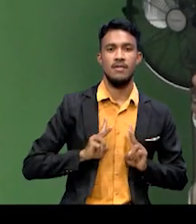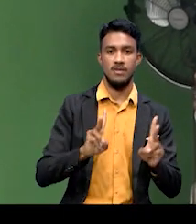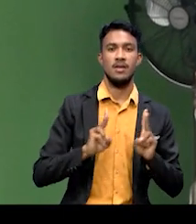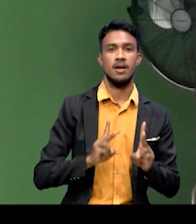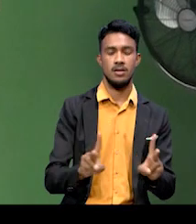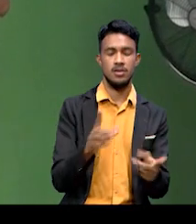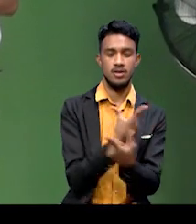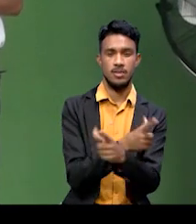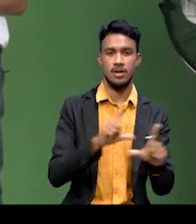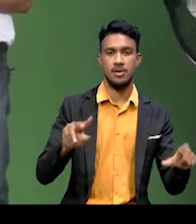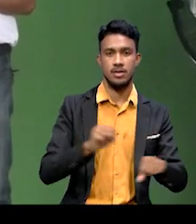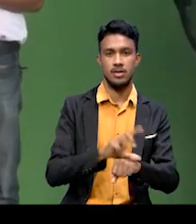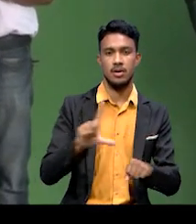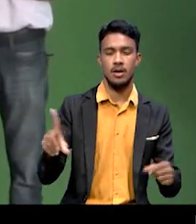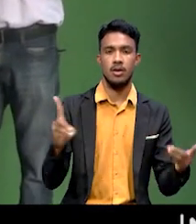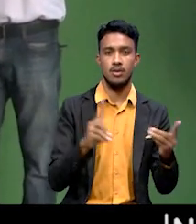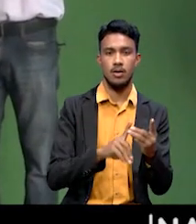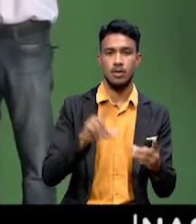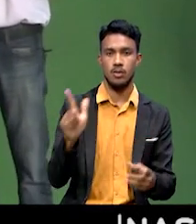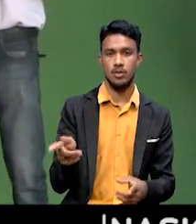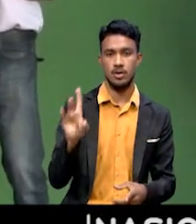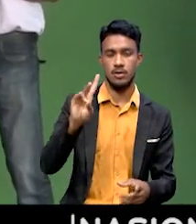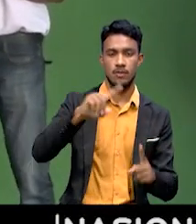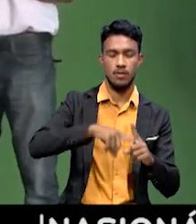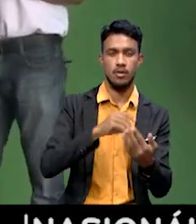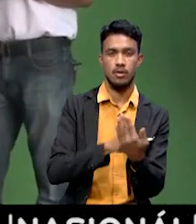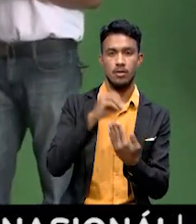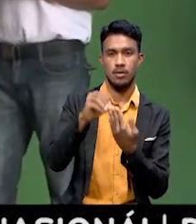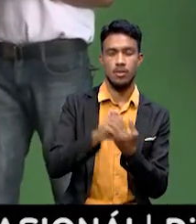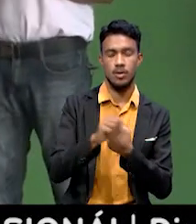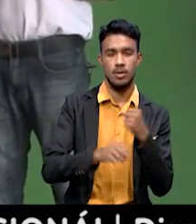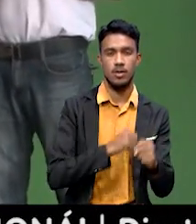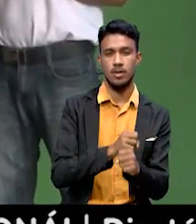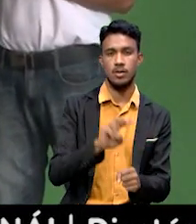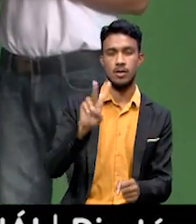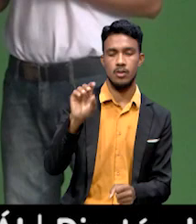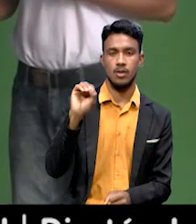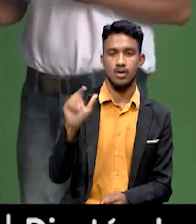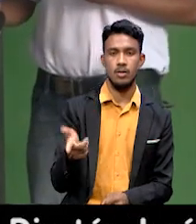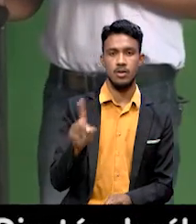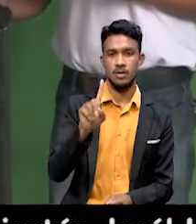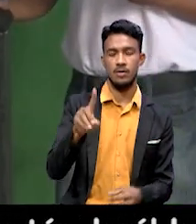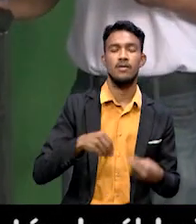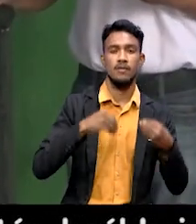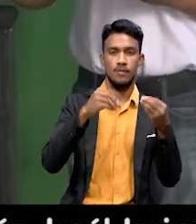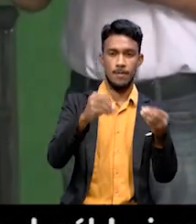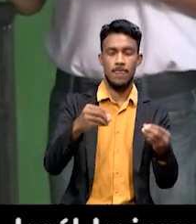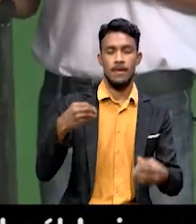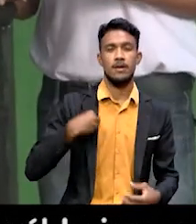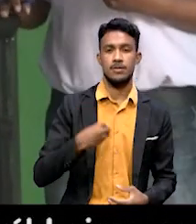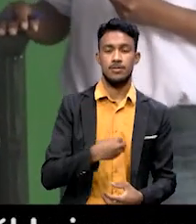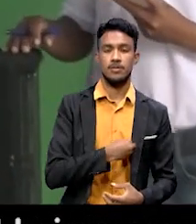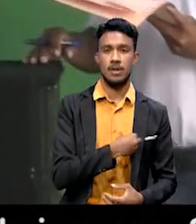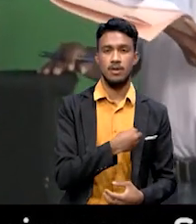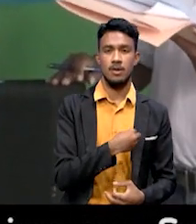loron Ruanulu Resin Hitu, fulan outubro, tina riun rua Ruanulu Resin Ida, ho di fo tratamento especial ba veteranos no